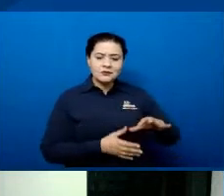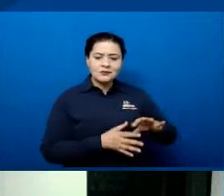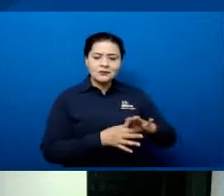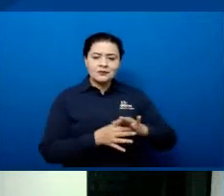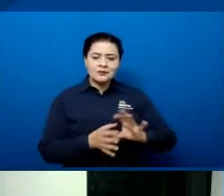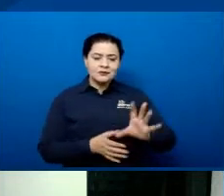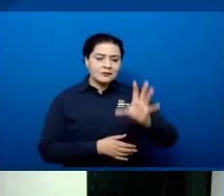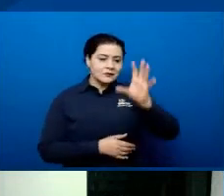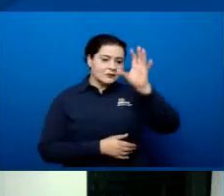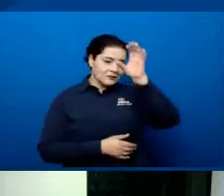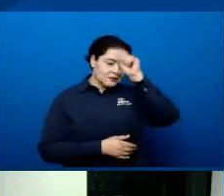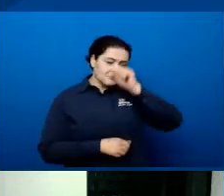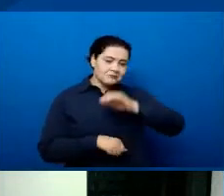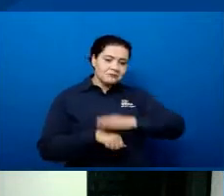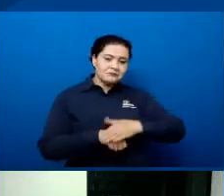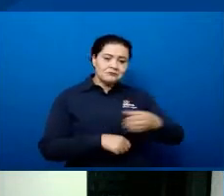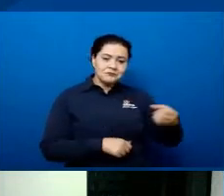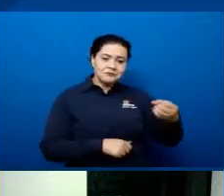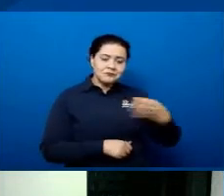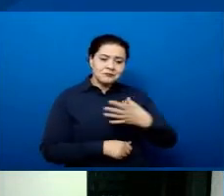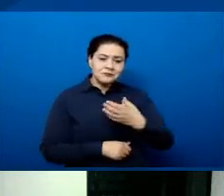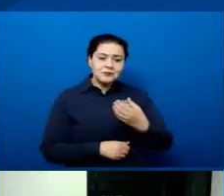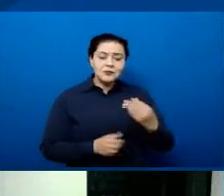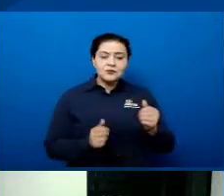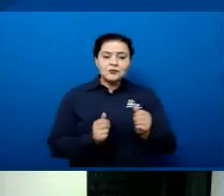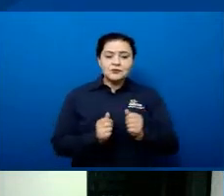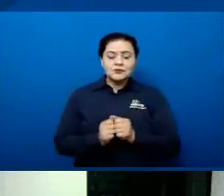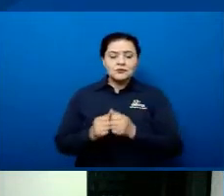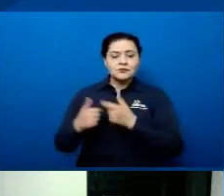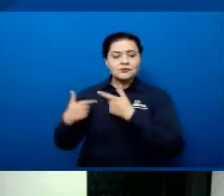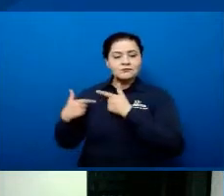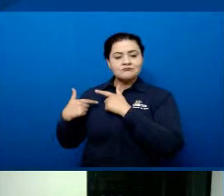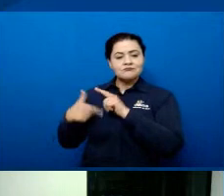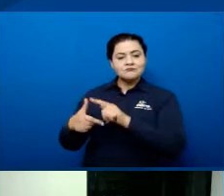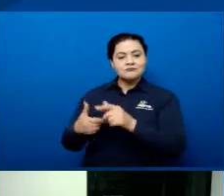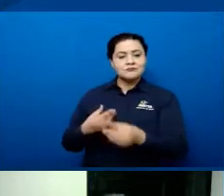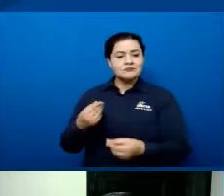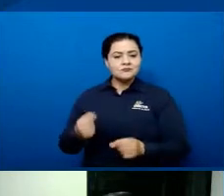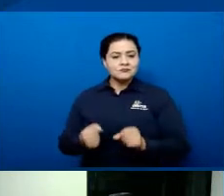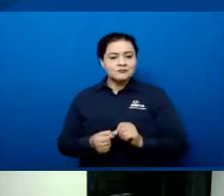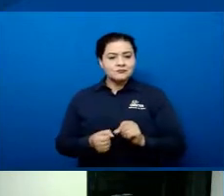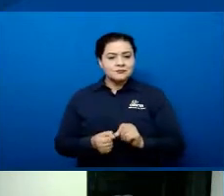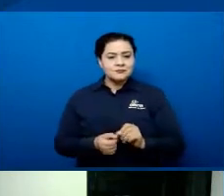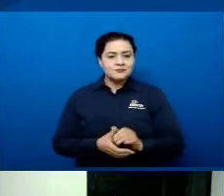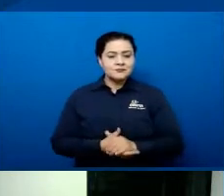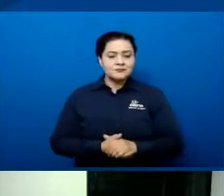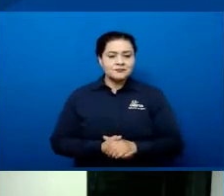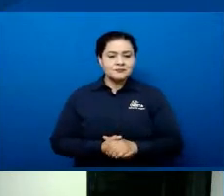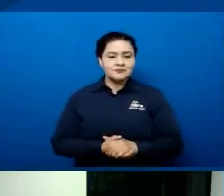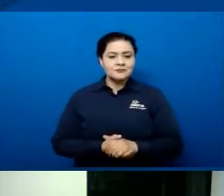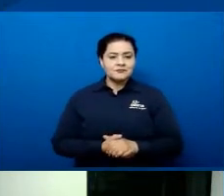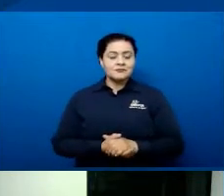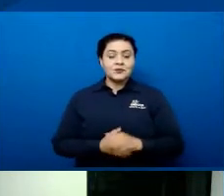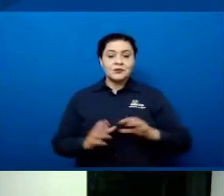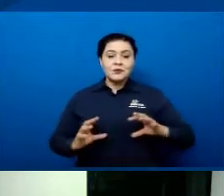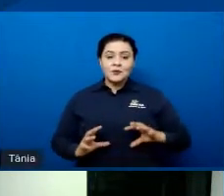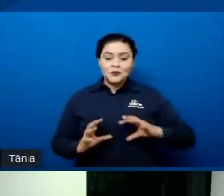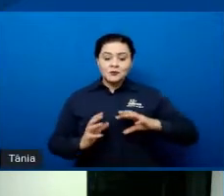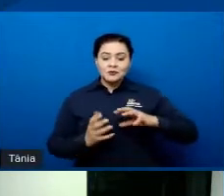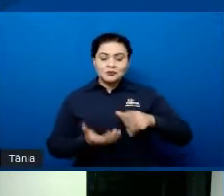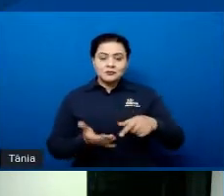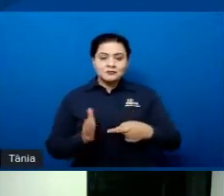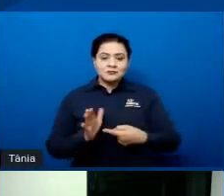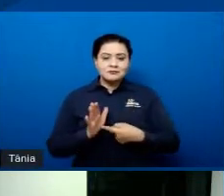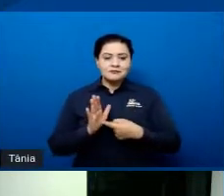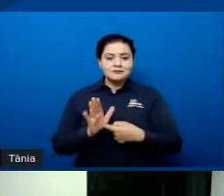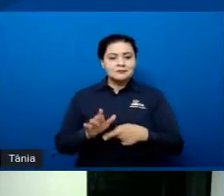os meios de aprendizagem mais modernos com os tradicionais? Então, todo esse universo que você apresenta, né?